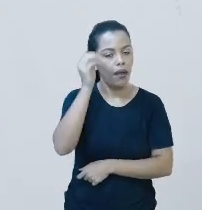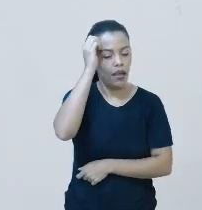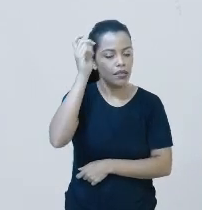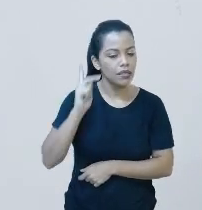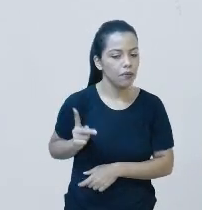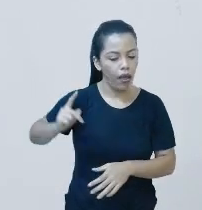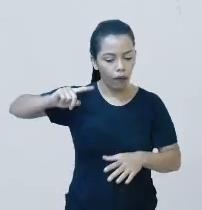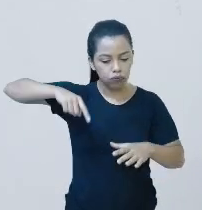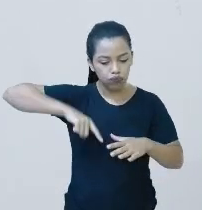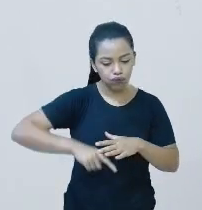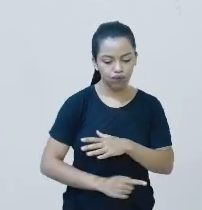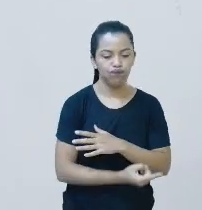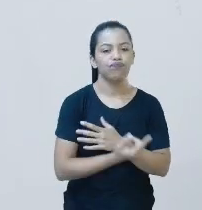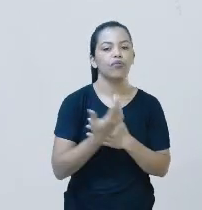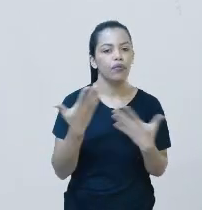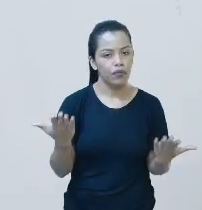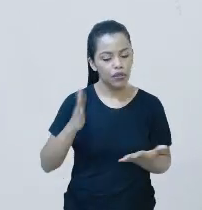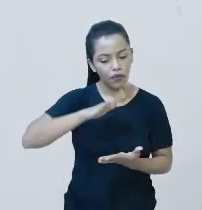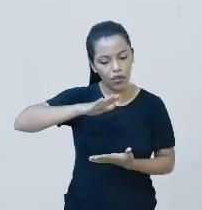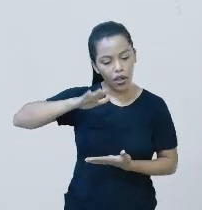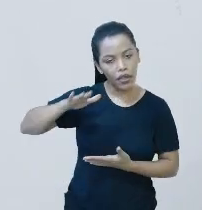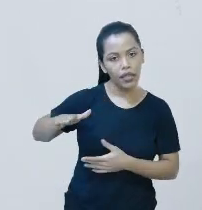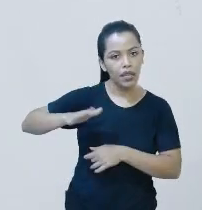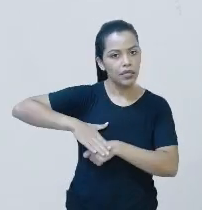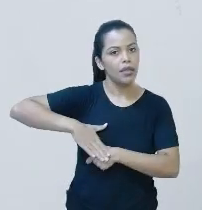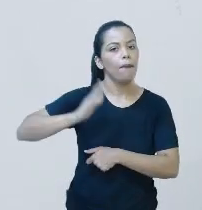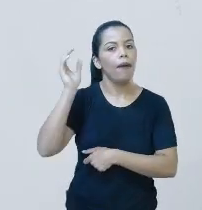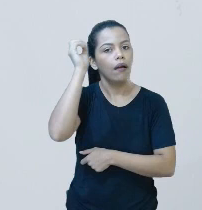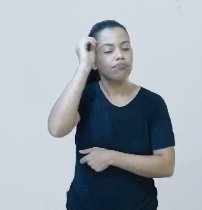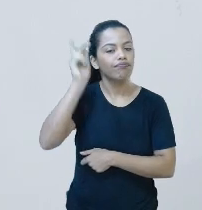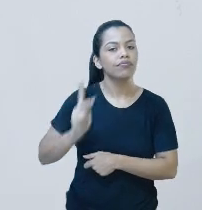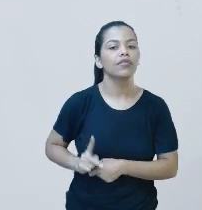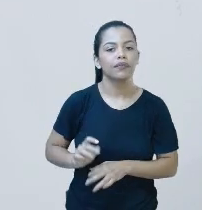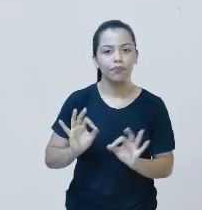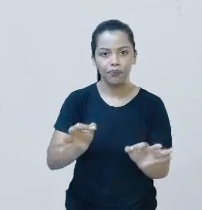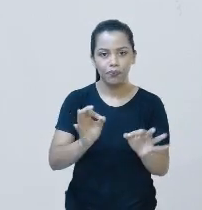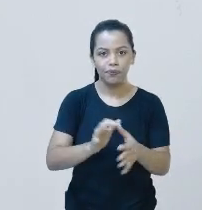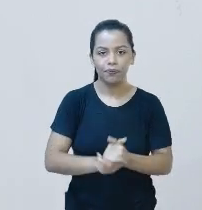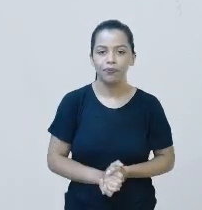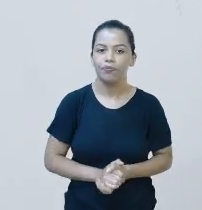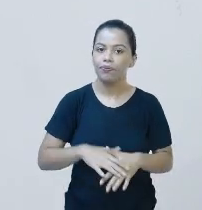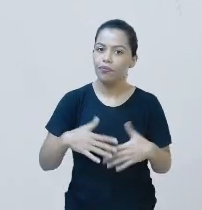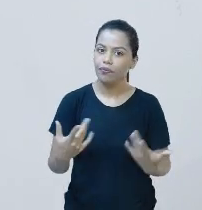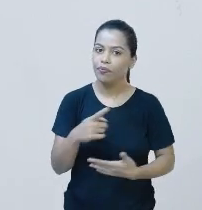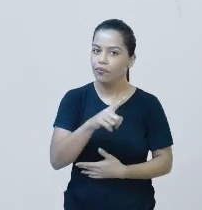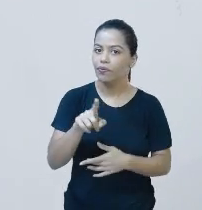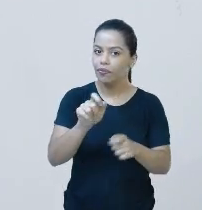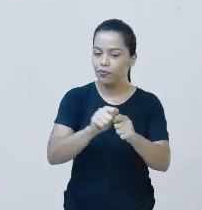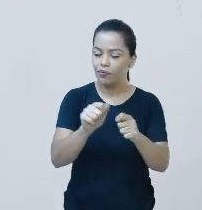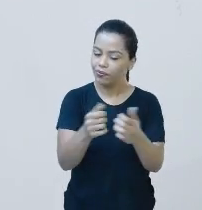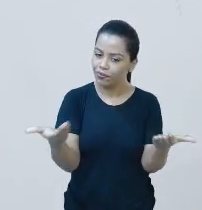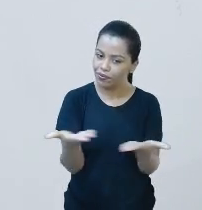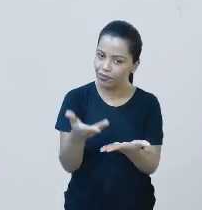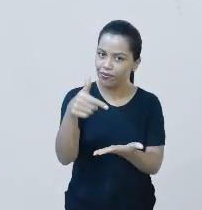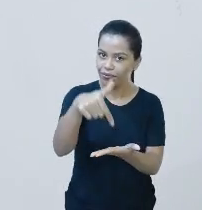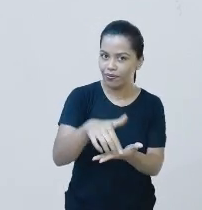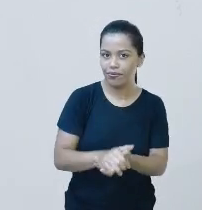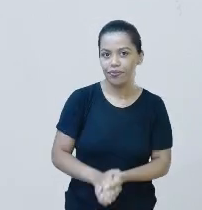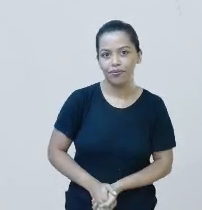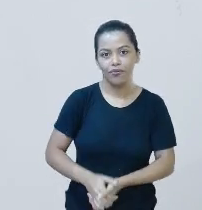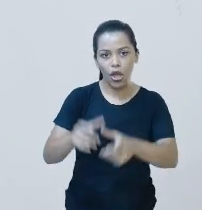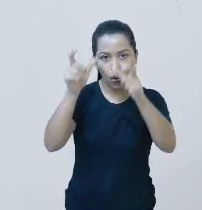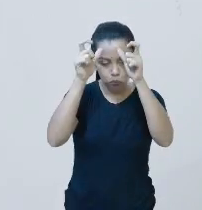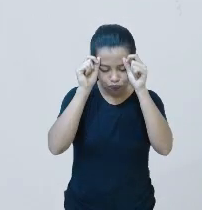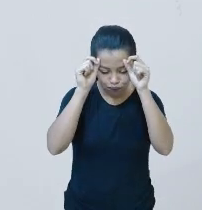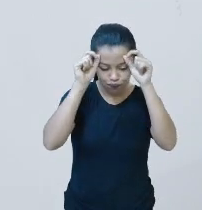vai se aprofundar e vai ser uma criança cada vez mais inteligente. E é isso que você está fazendo aqui hoje, não é? Aumentando